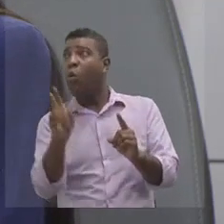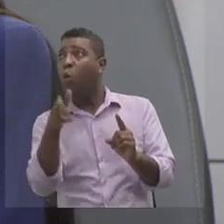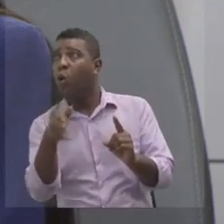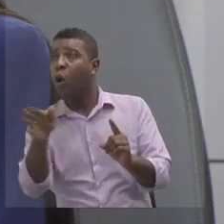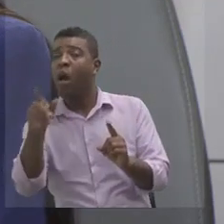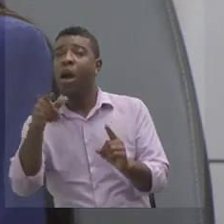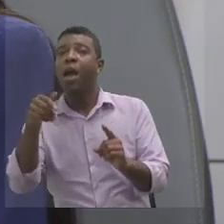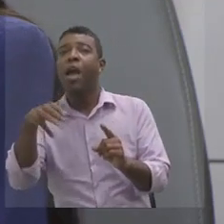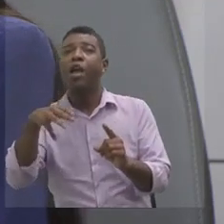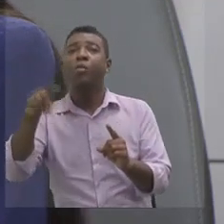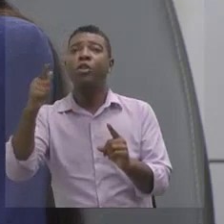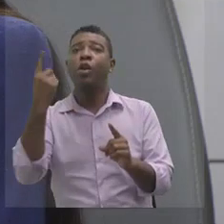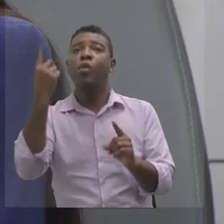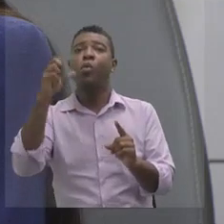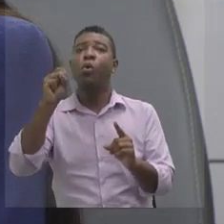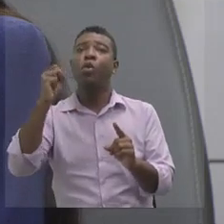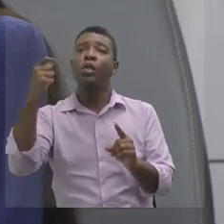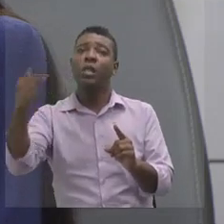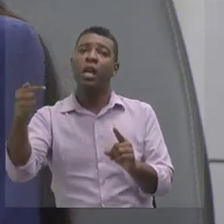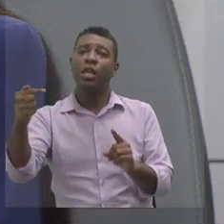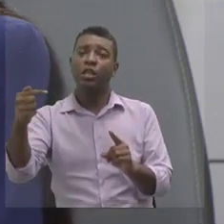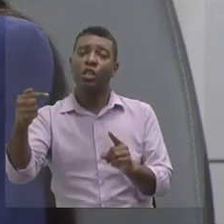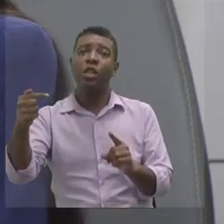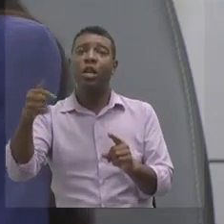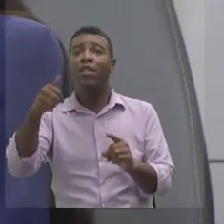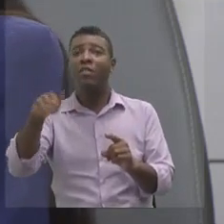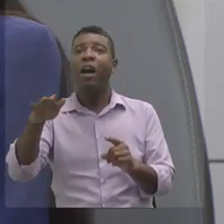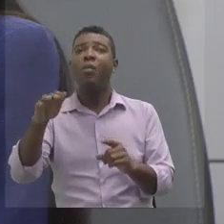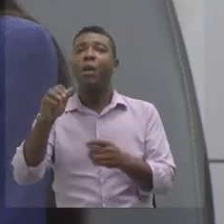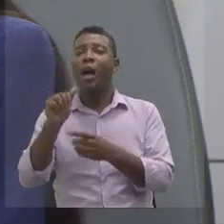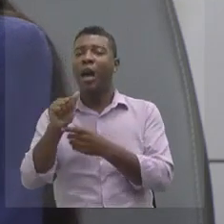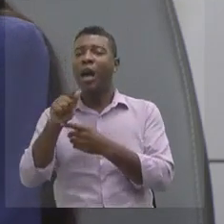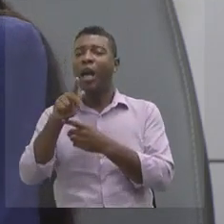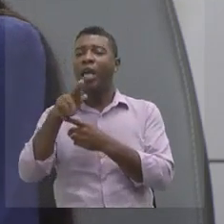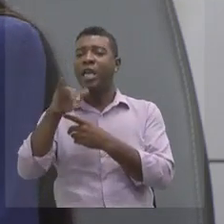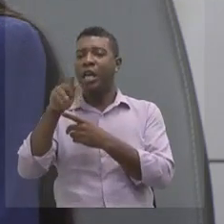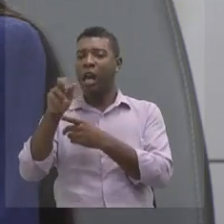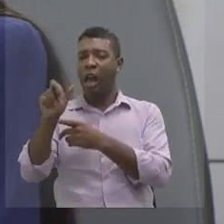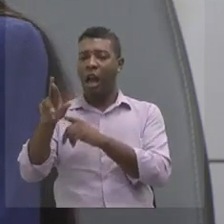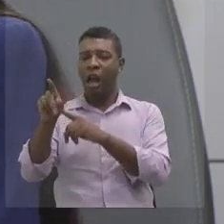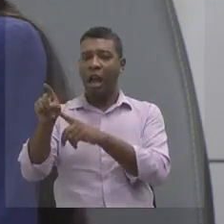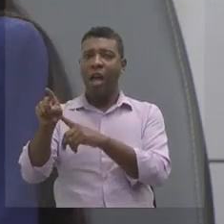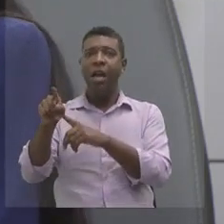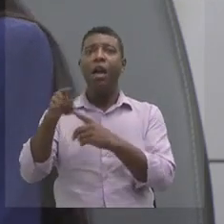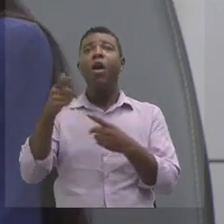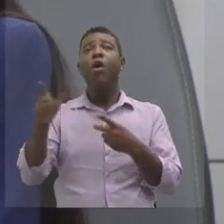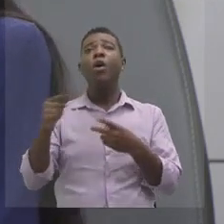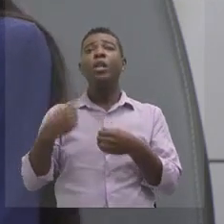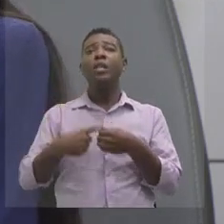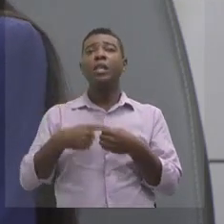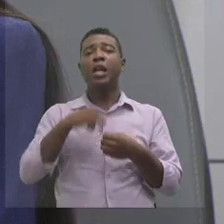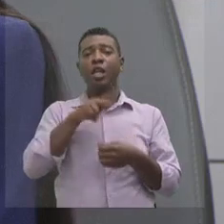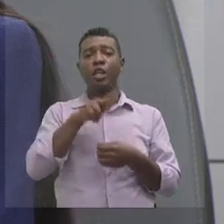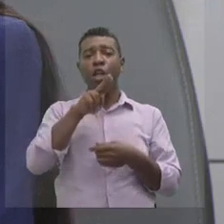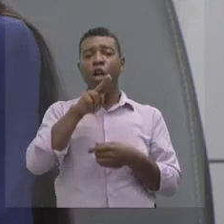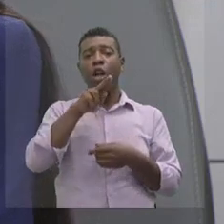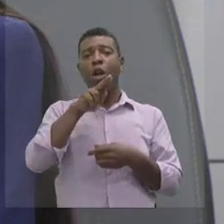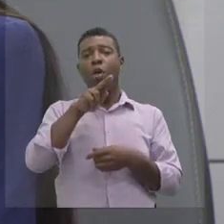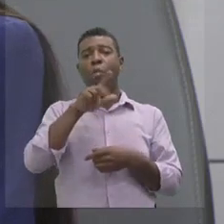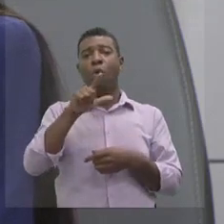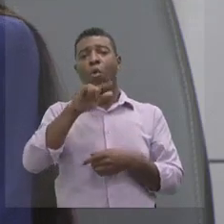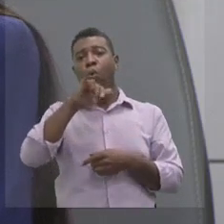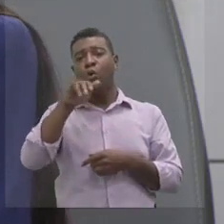mg187 187 que vai para ibiar outra cidade também pujante outra cidade que gera muito